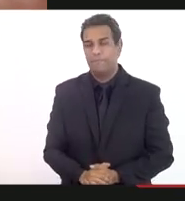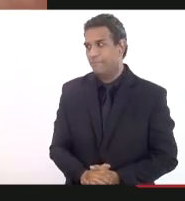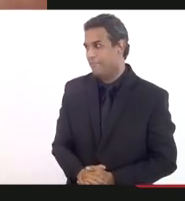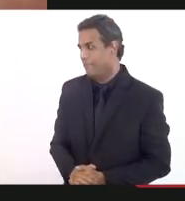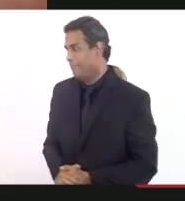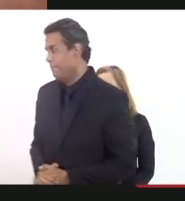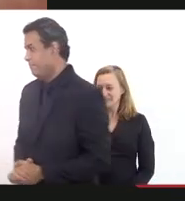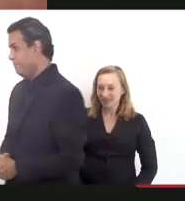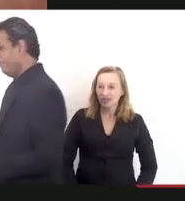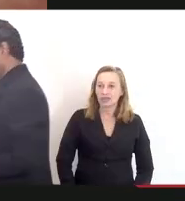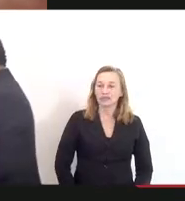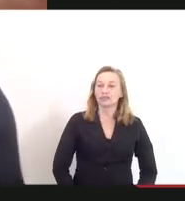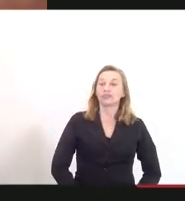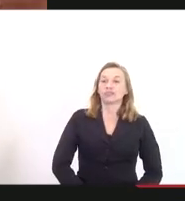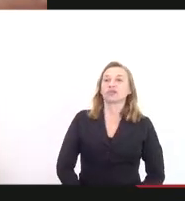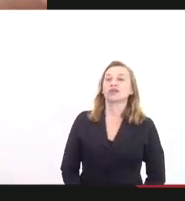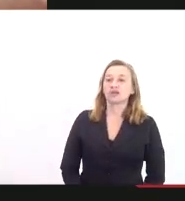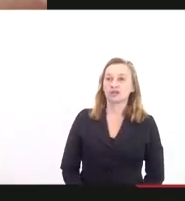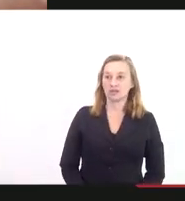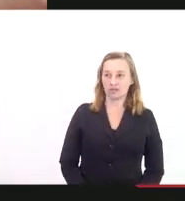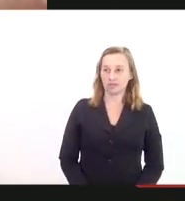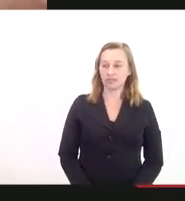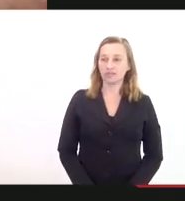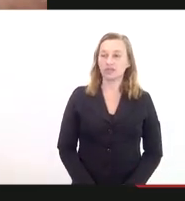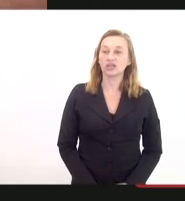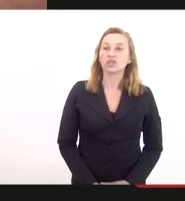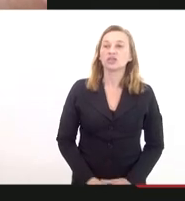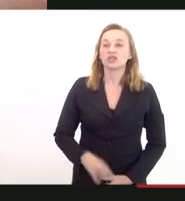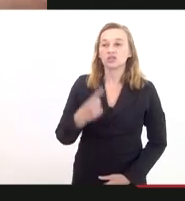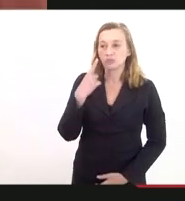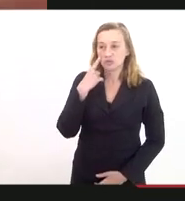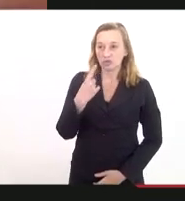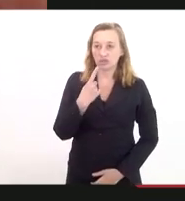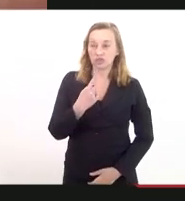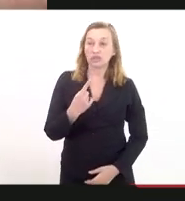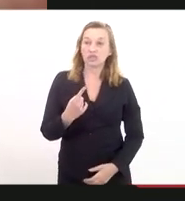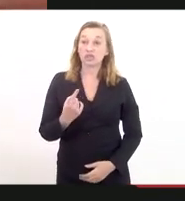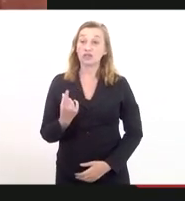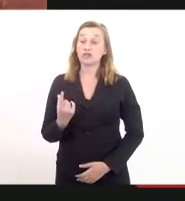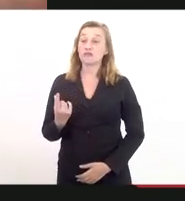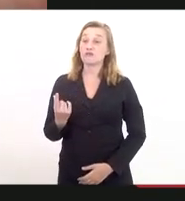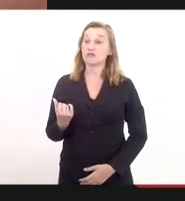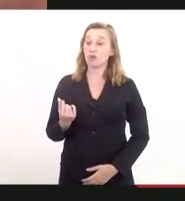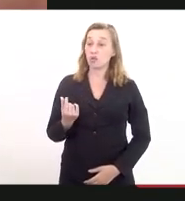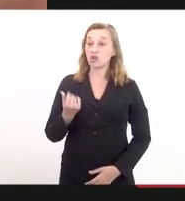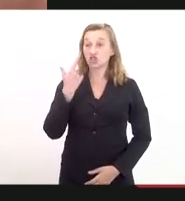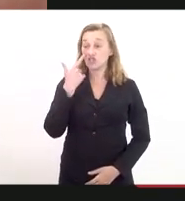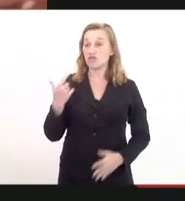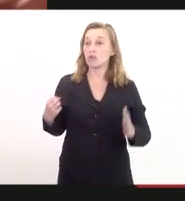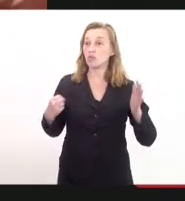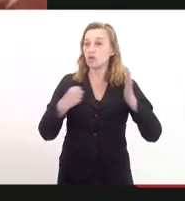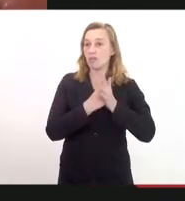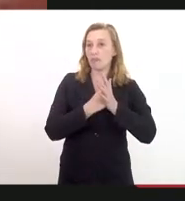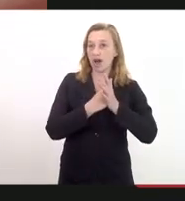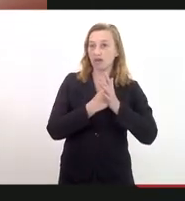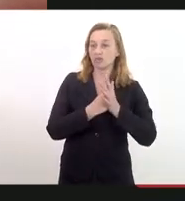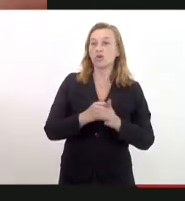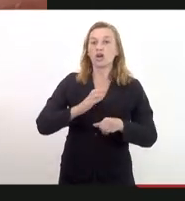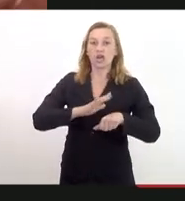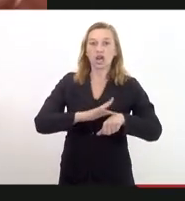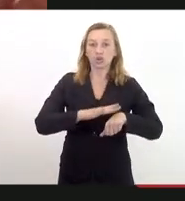país. Isso a gente está falando em termos de taxa. Então, isso mostra o impacto que essa doença